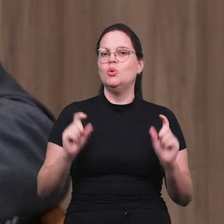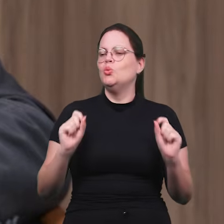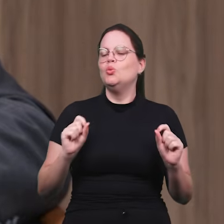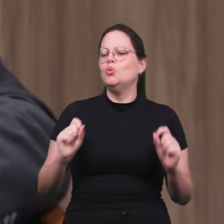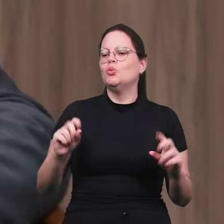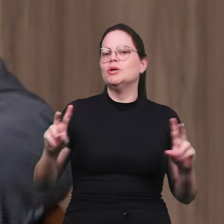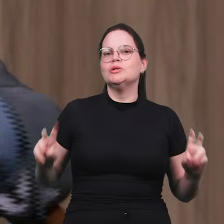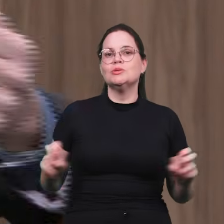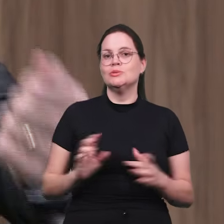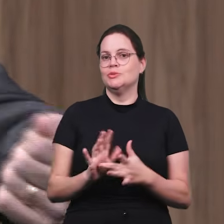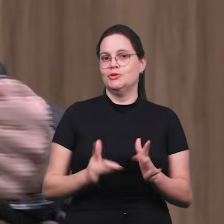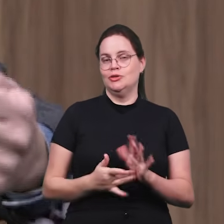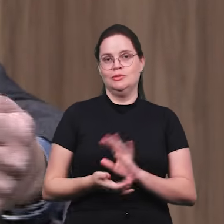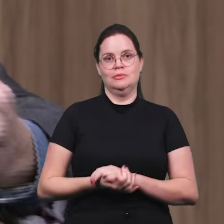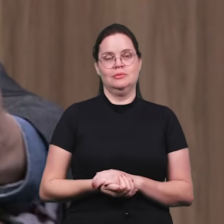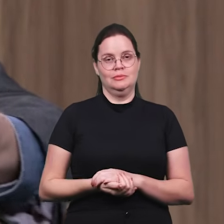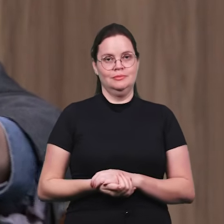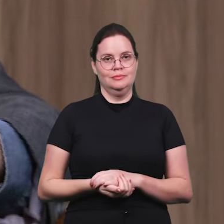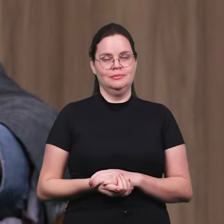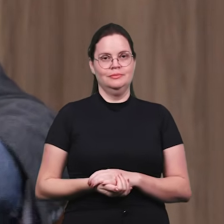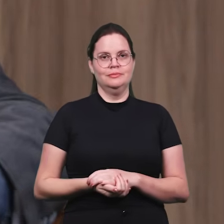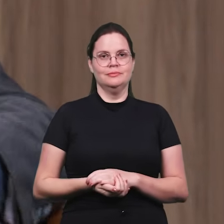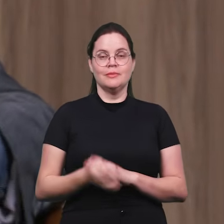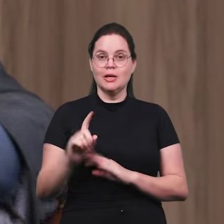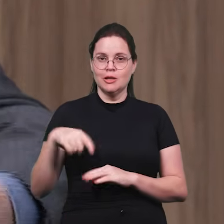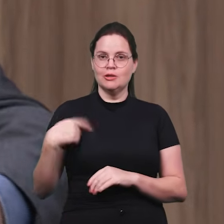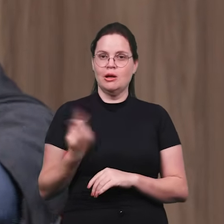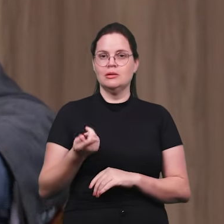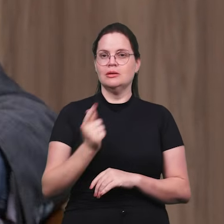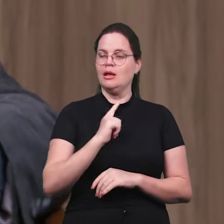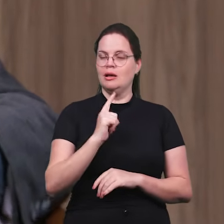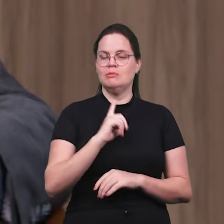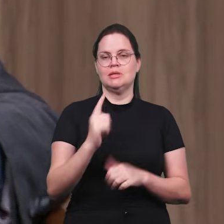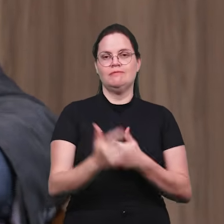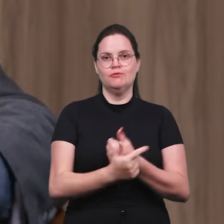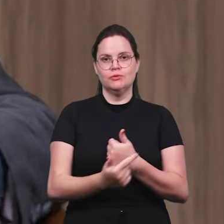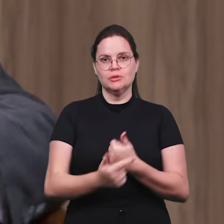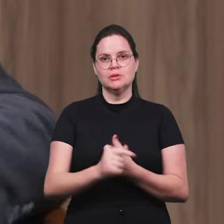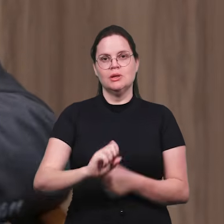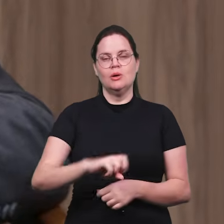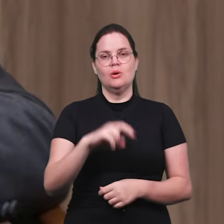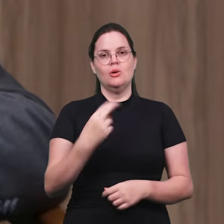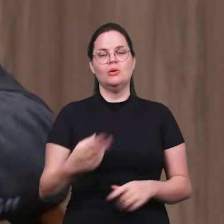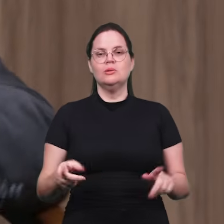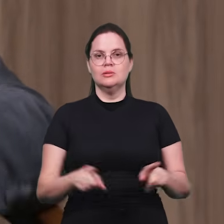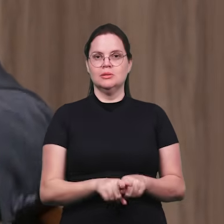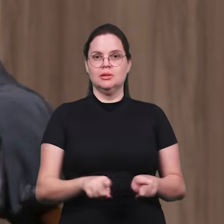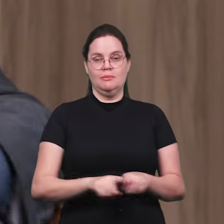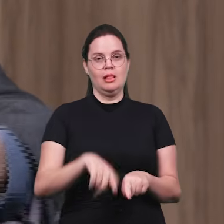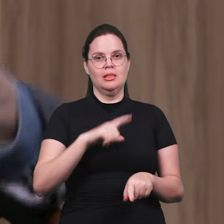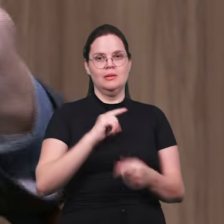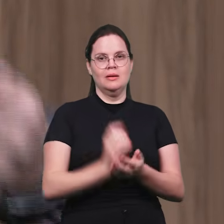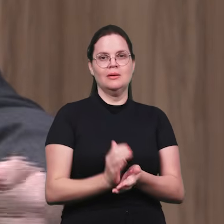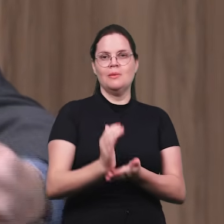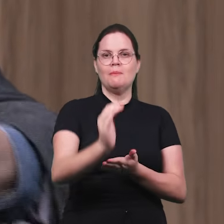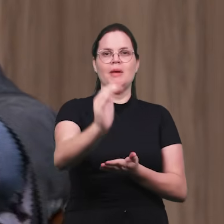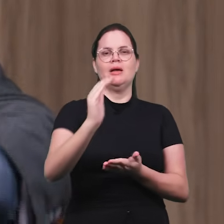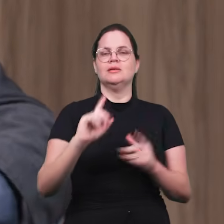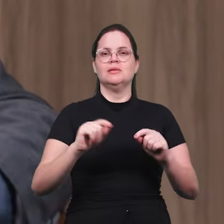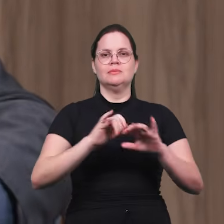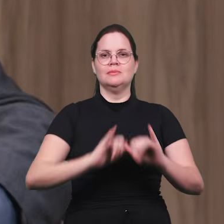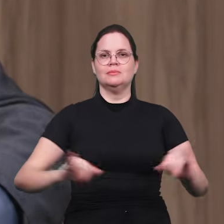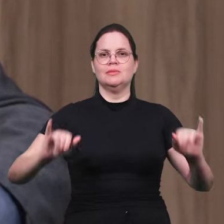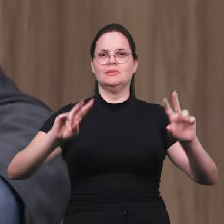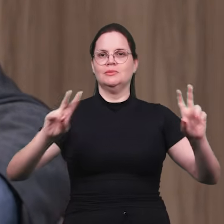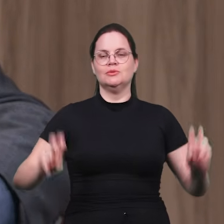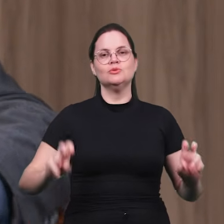mais sobre a vida. E quando nós temos essa função, quando nós temos essa iniciativa de falar do